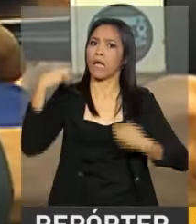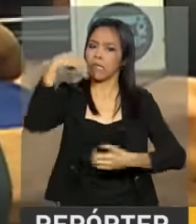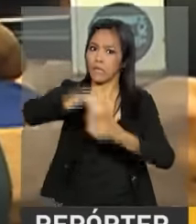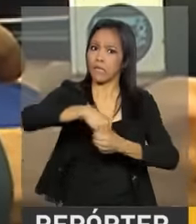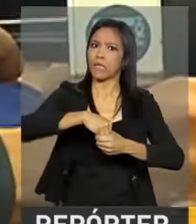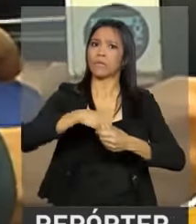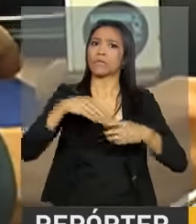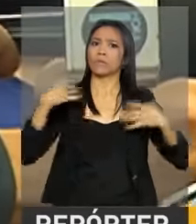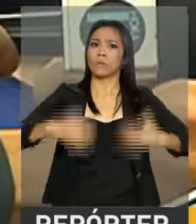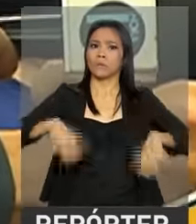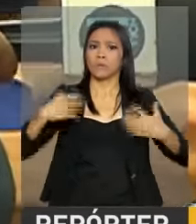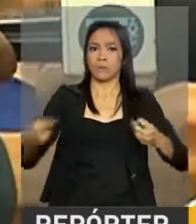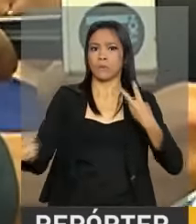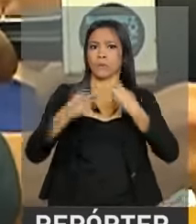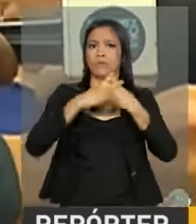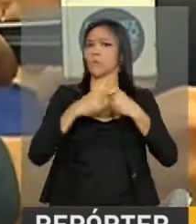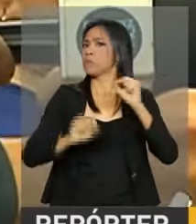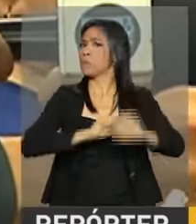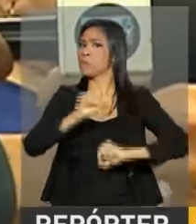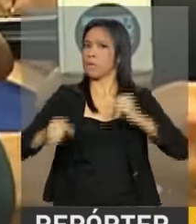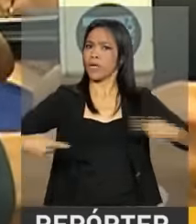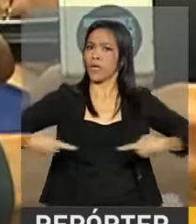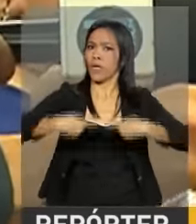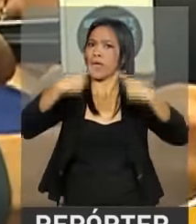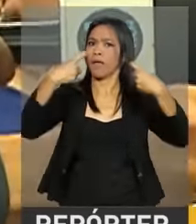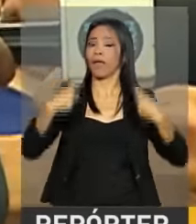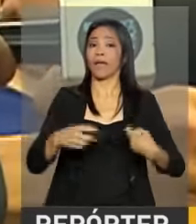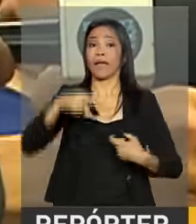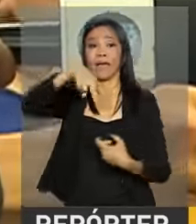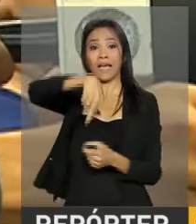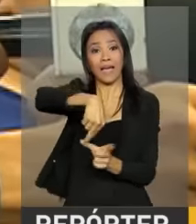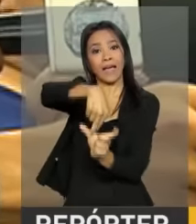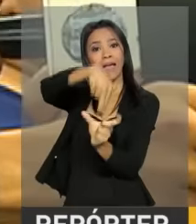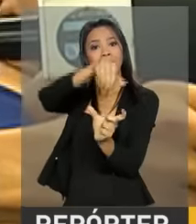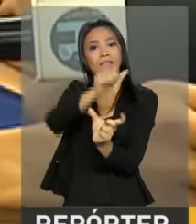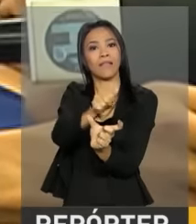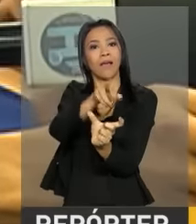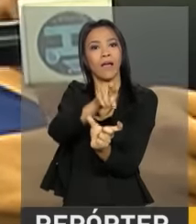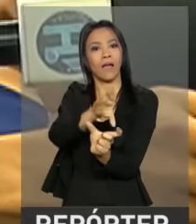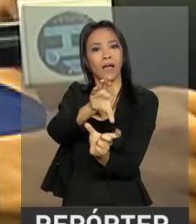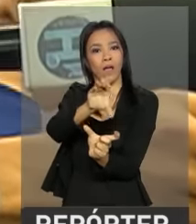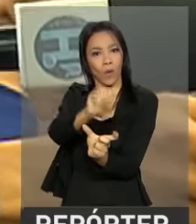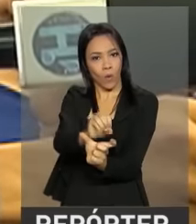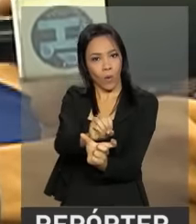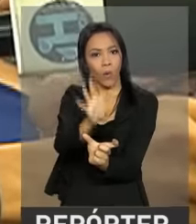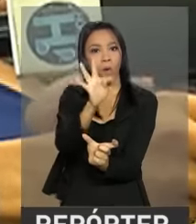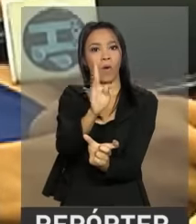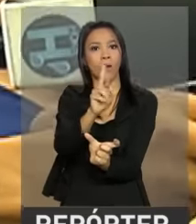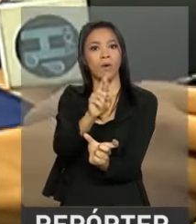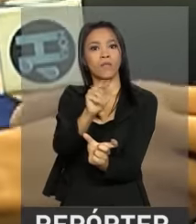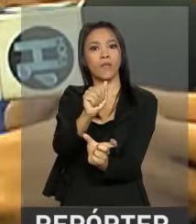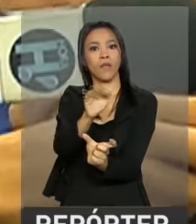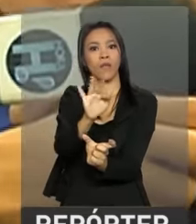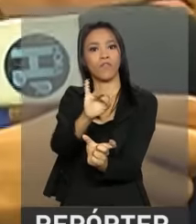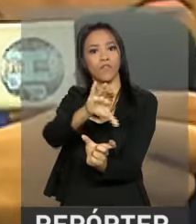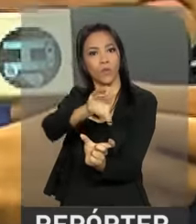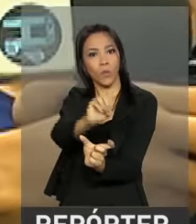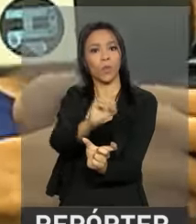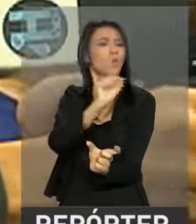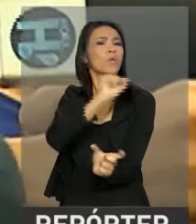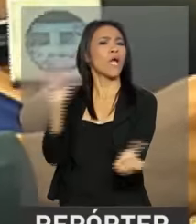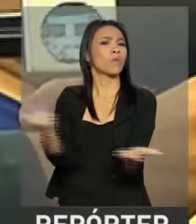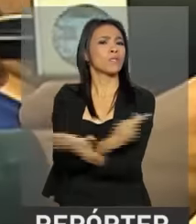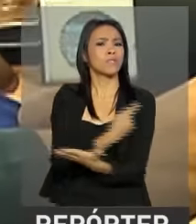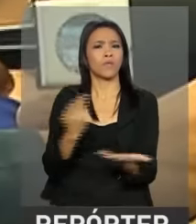intervir e que guerra é essa narcotráfico o que que nós estamos vendo o que nós vimos hoje uma facção brigando com a